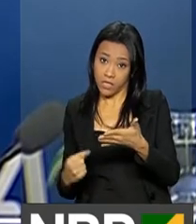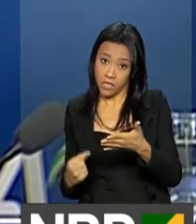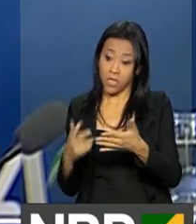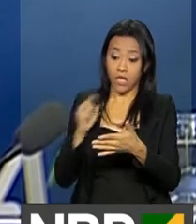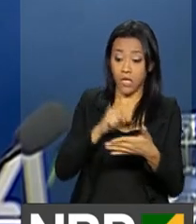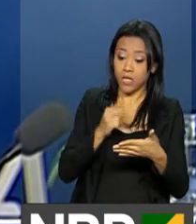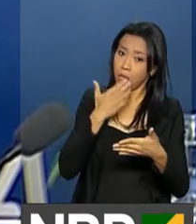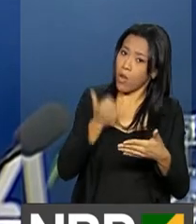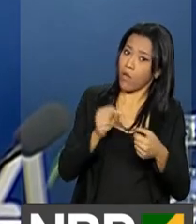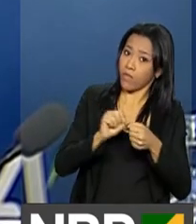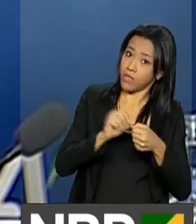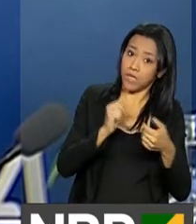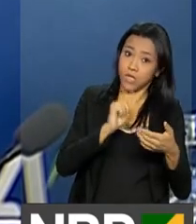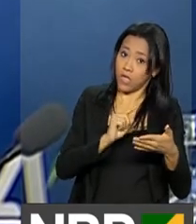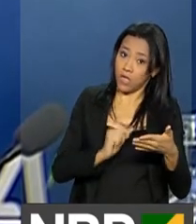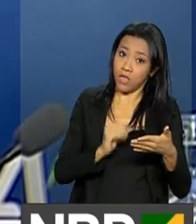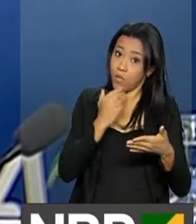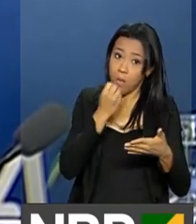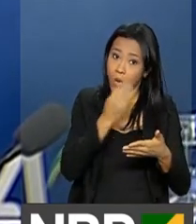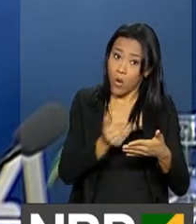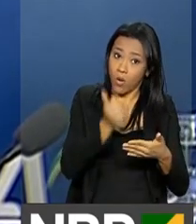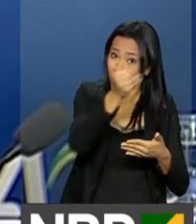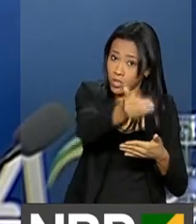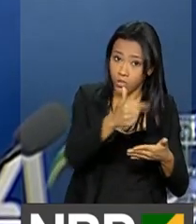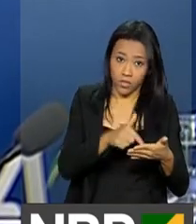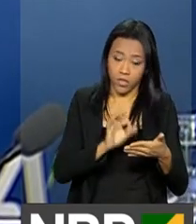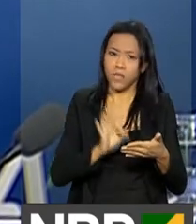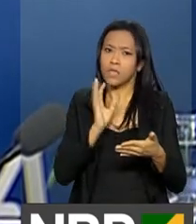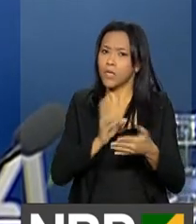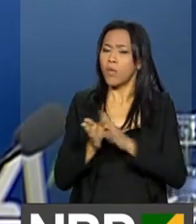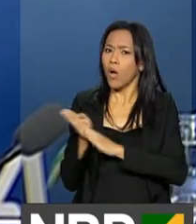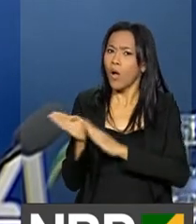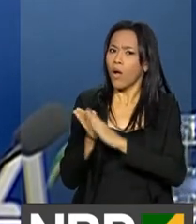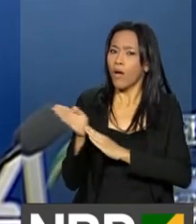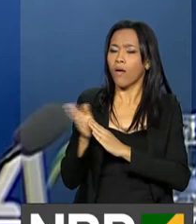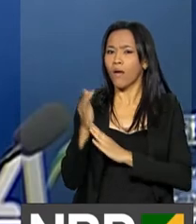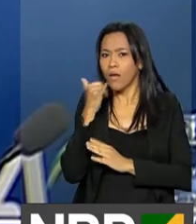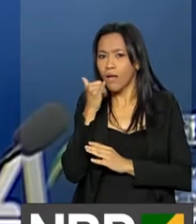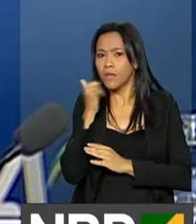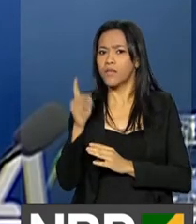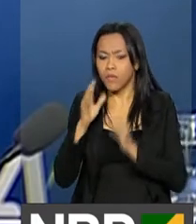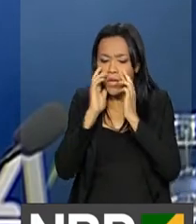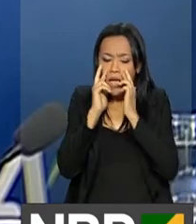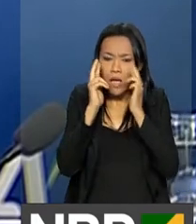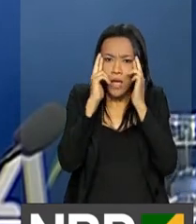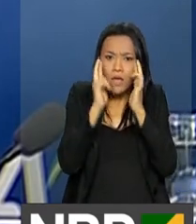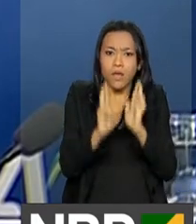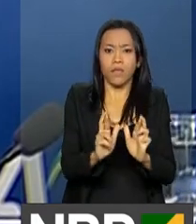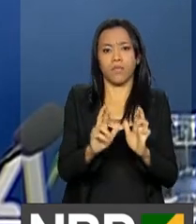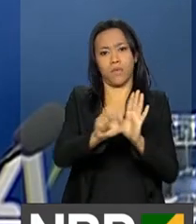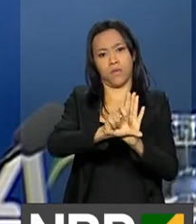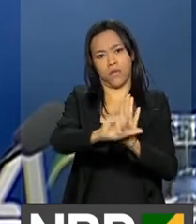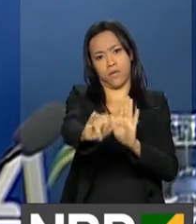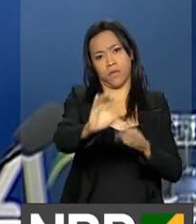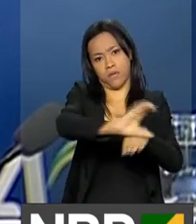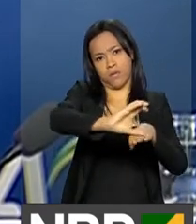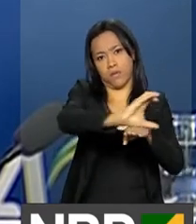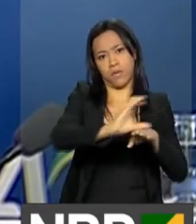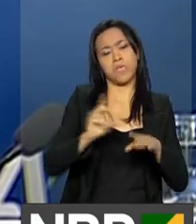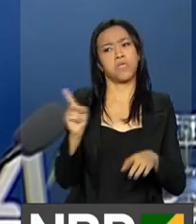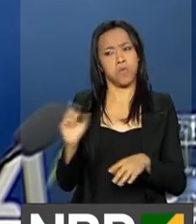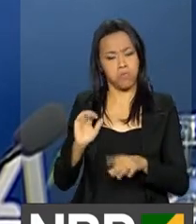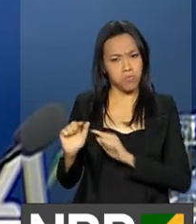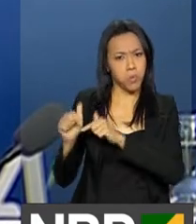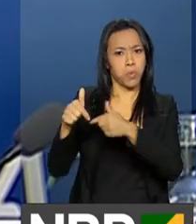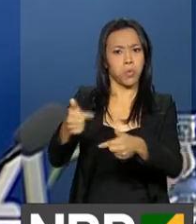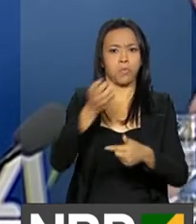caso é melhor não levar adiante, sempre atenta, reitero, ao princípio da legalidade, não é? E tem prestado um serviço